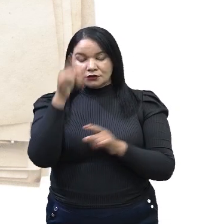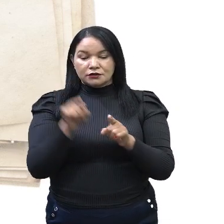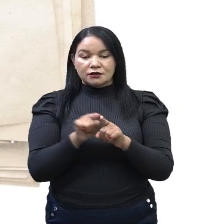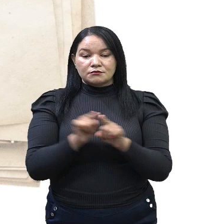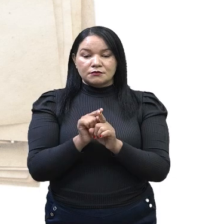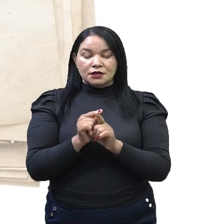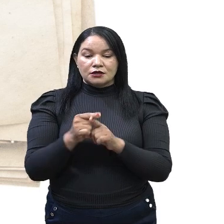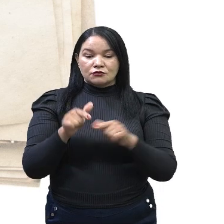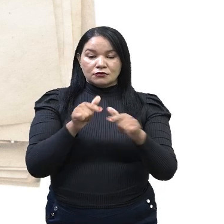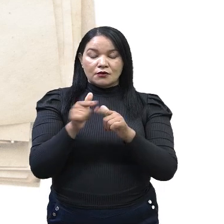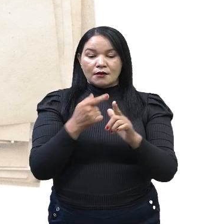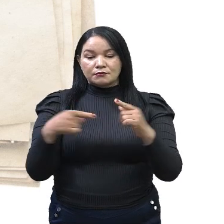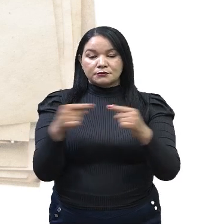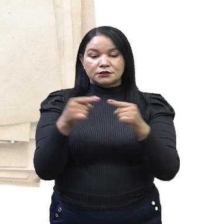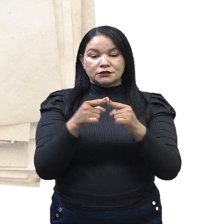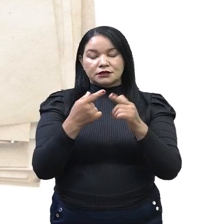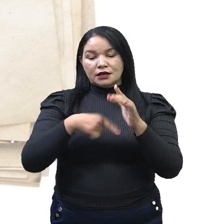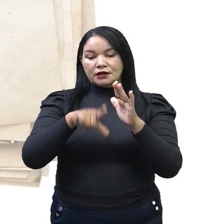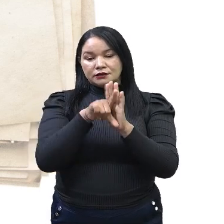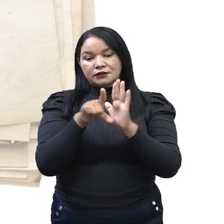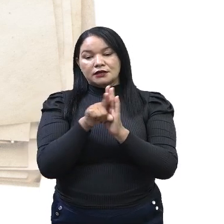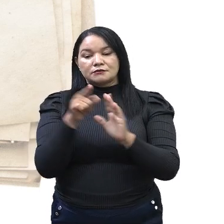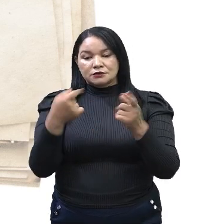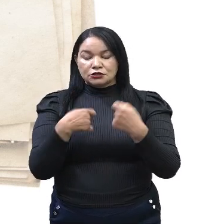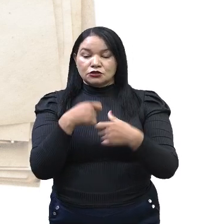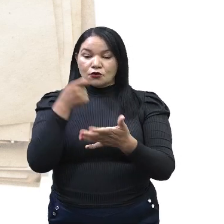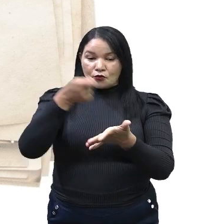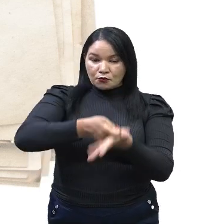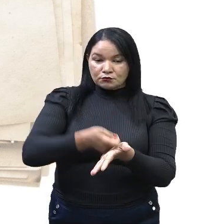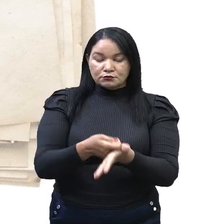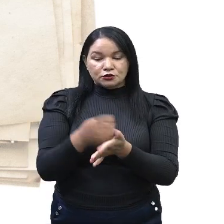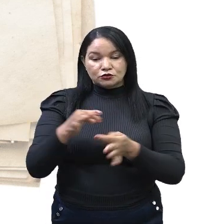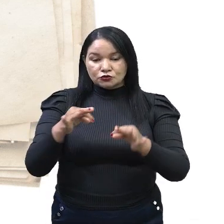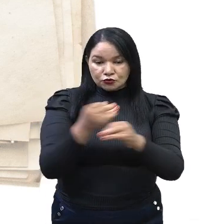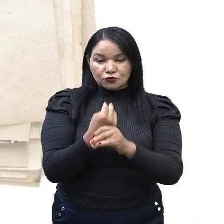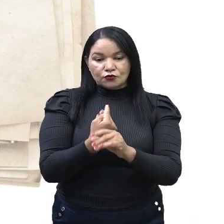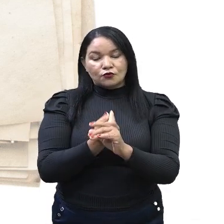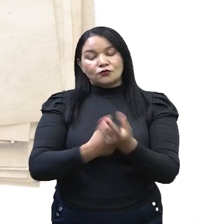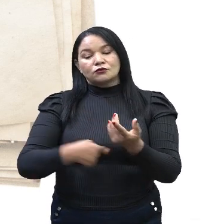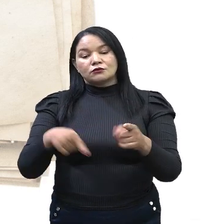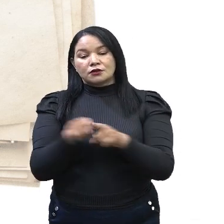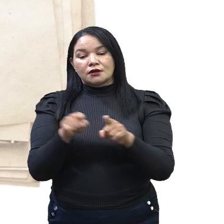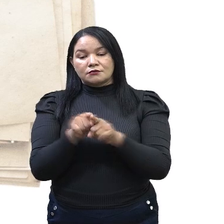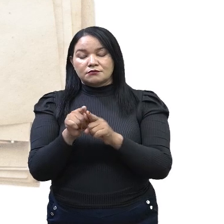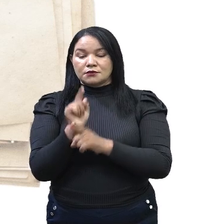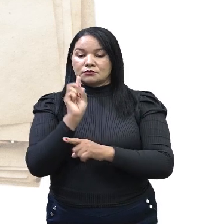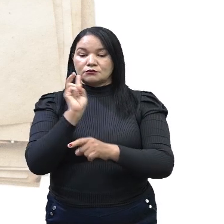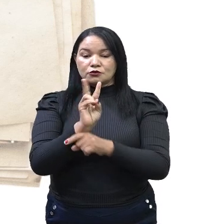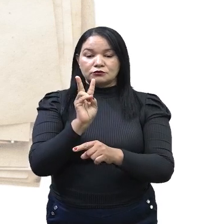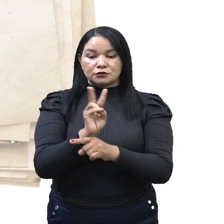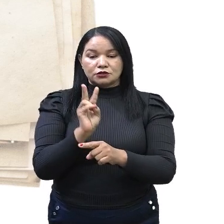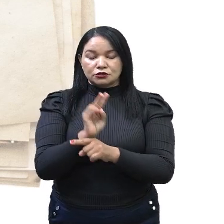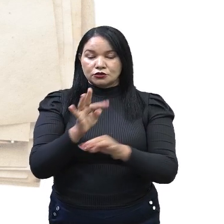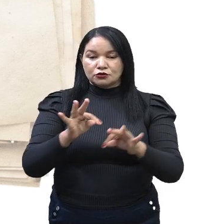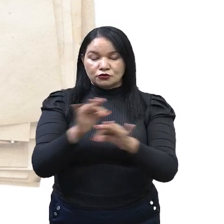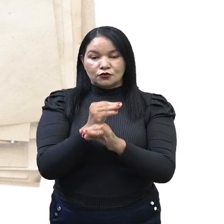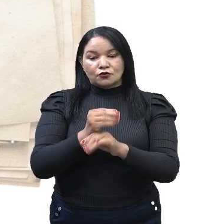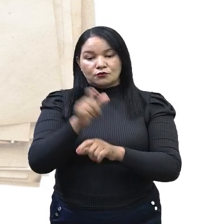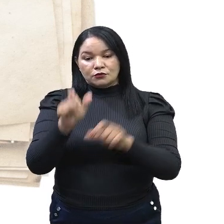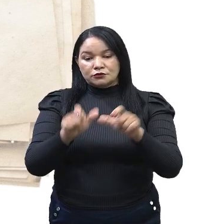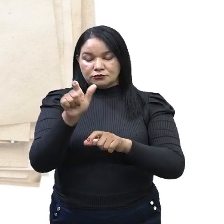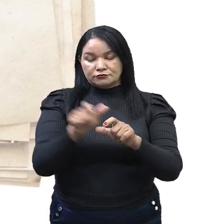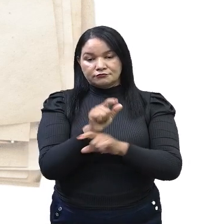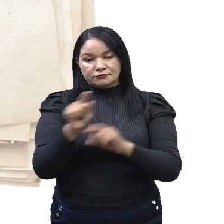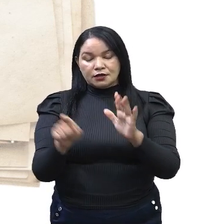referida lei pertencer, que a cumpram e façam cumprir e guardar tão inteiramente como nela se